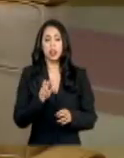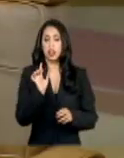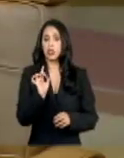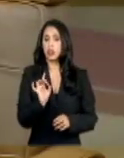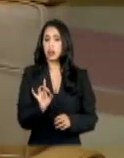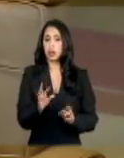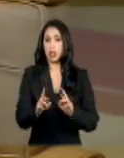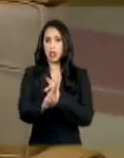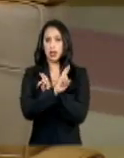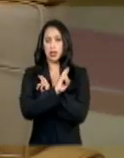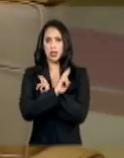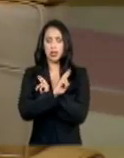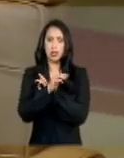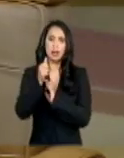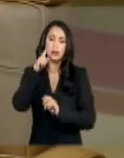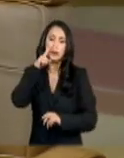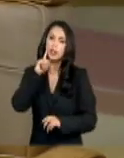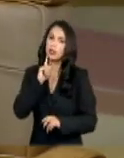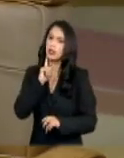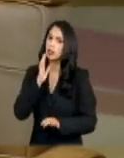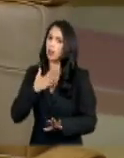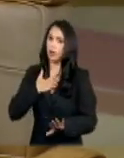é a